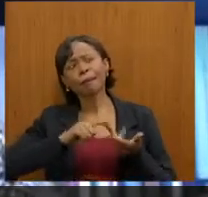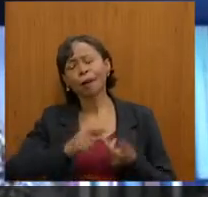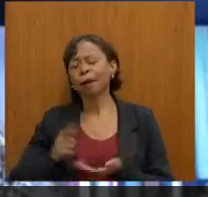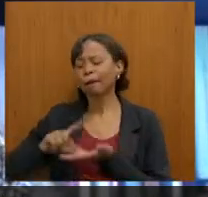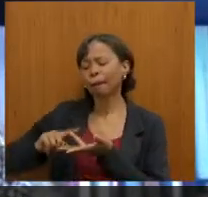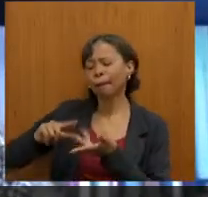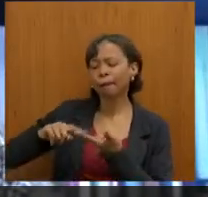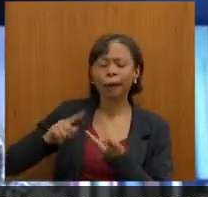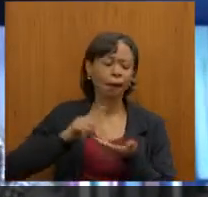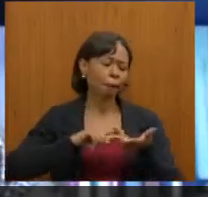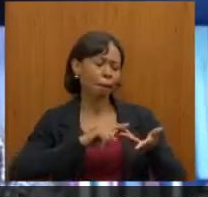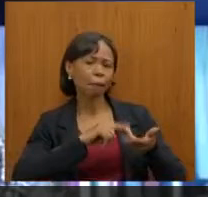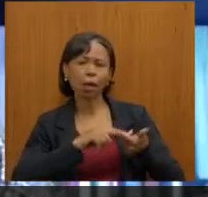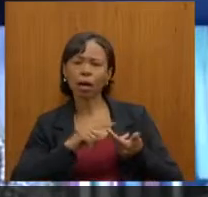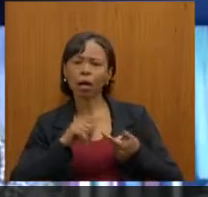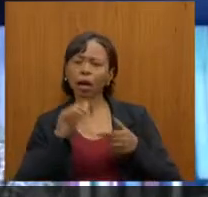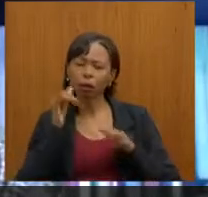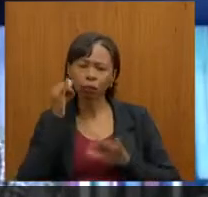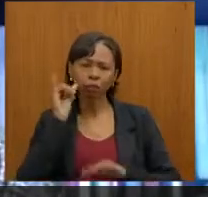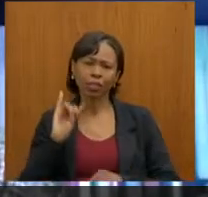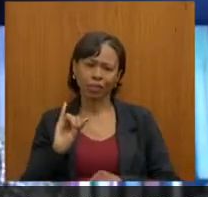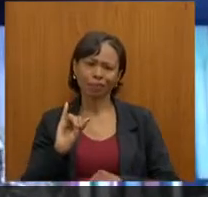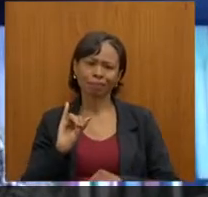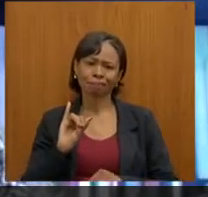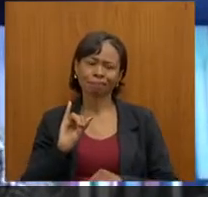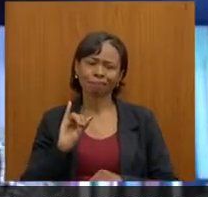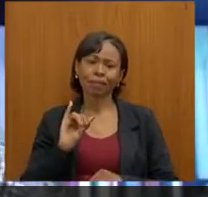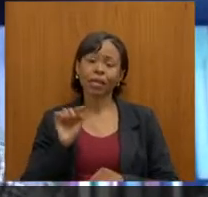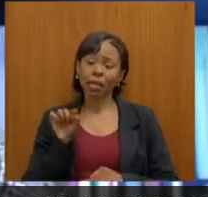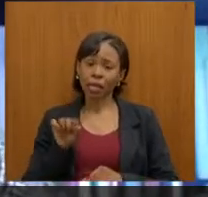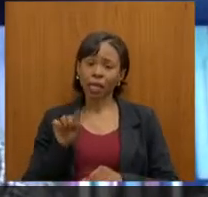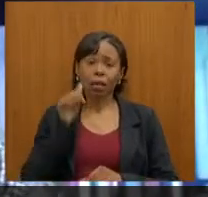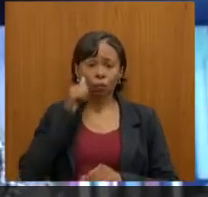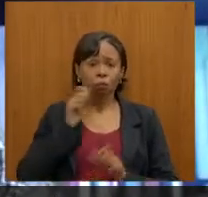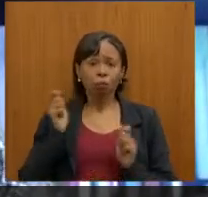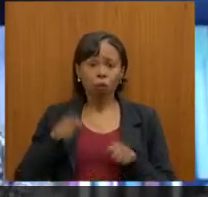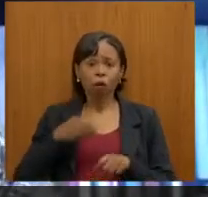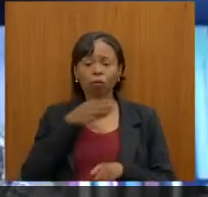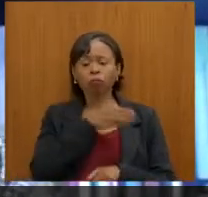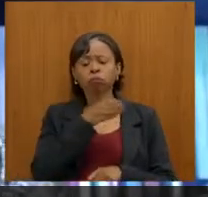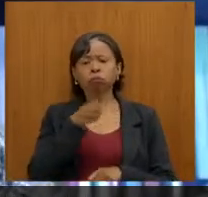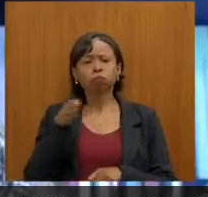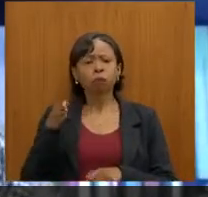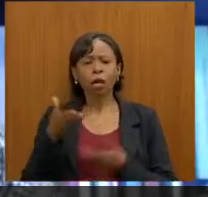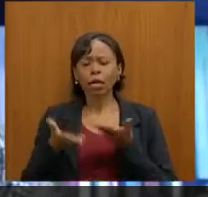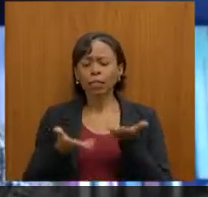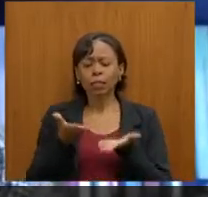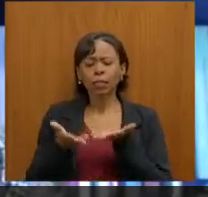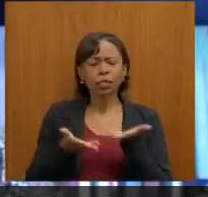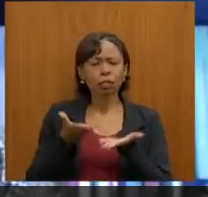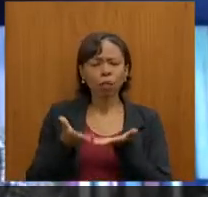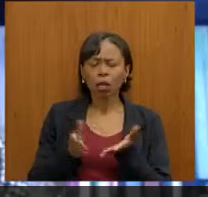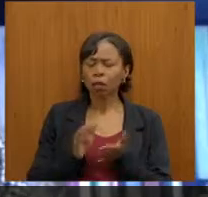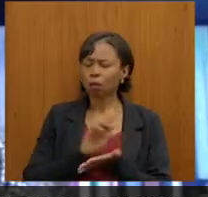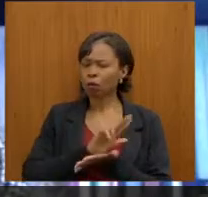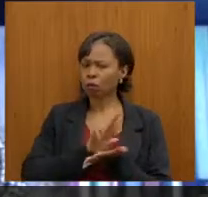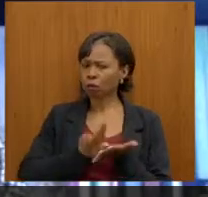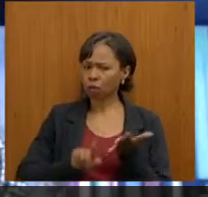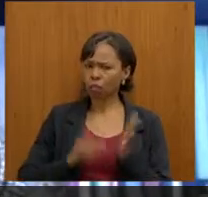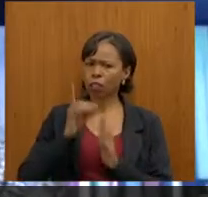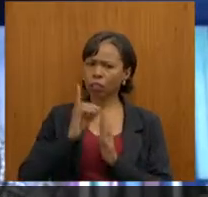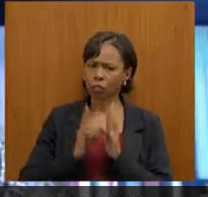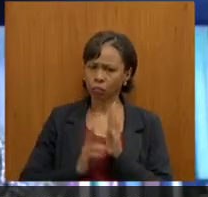de forma também que ela tem acesso a todos os serviços que ela tem direito tão aqui em Montes Claros tem sido uma